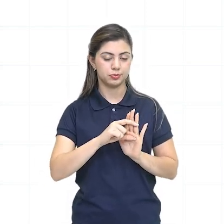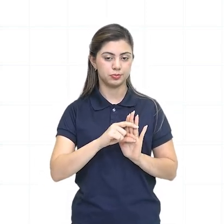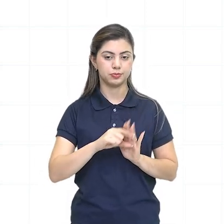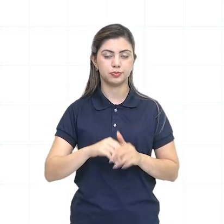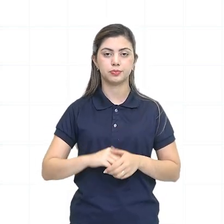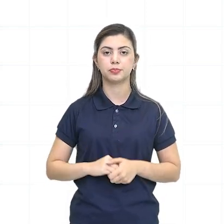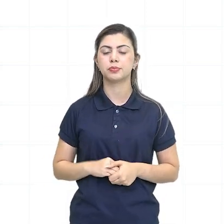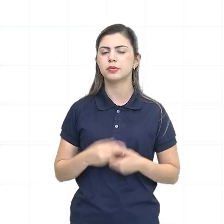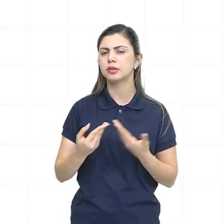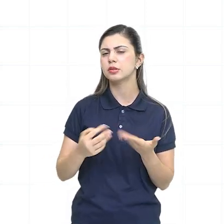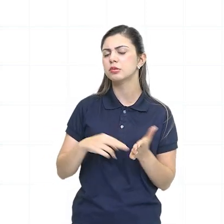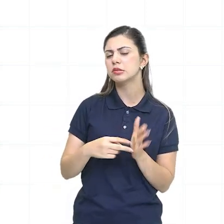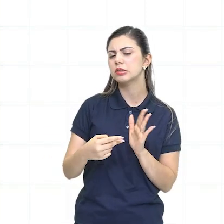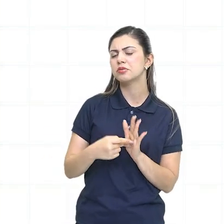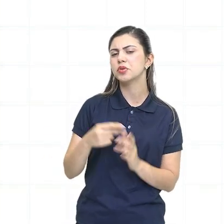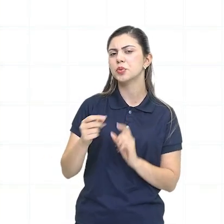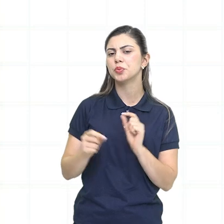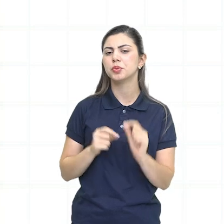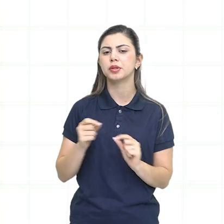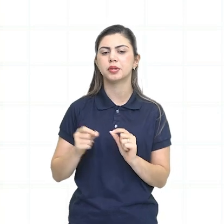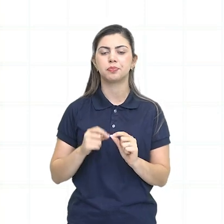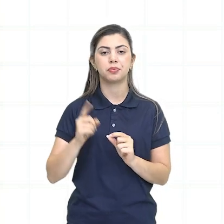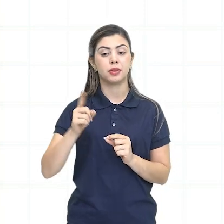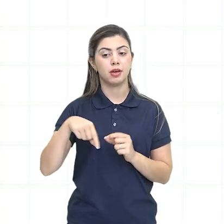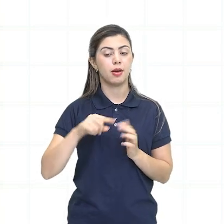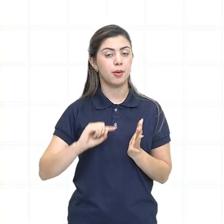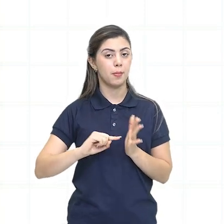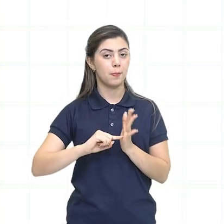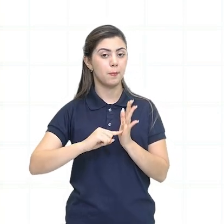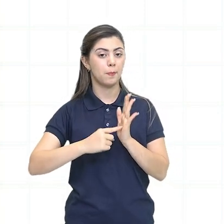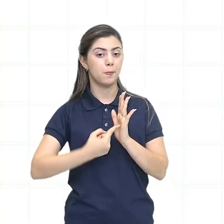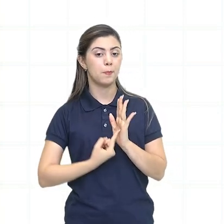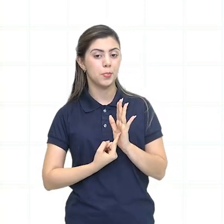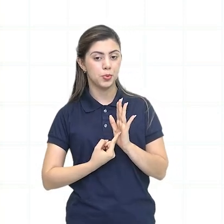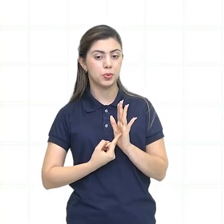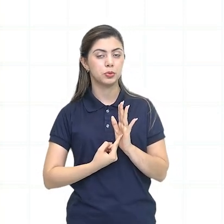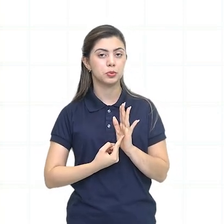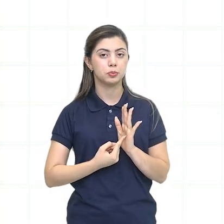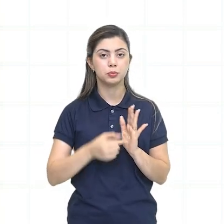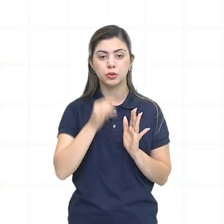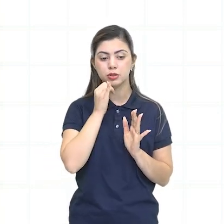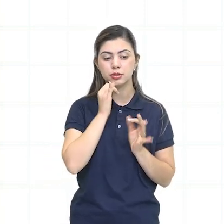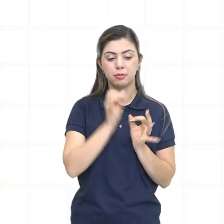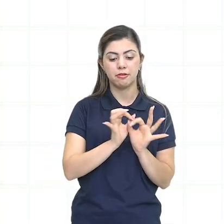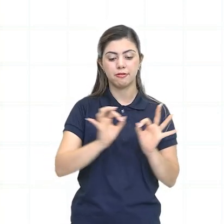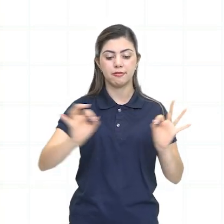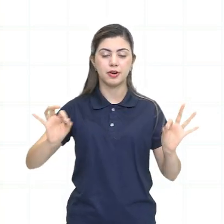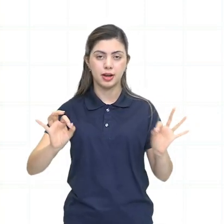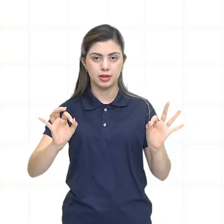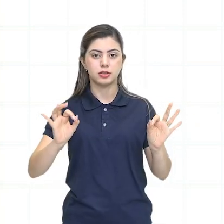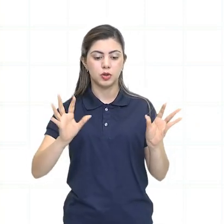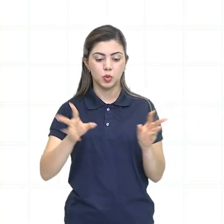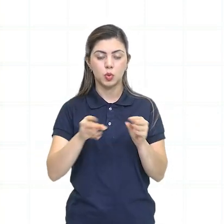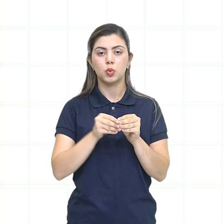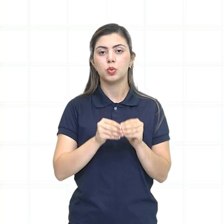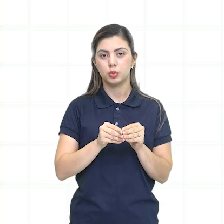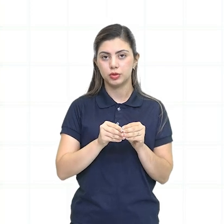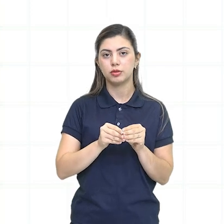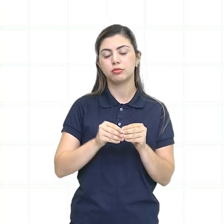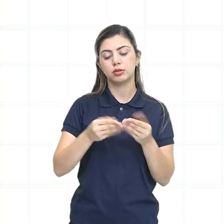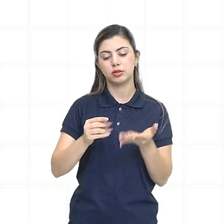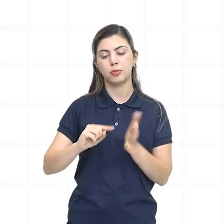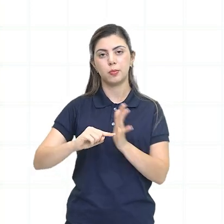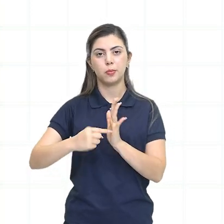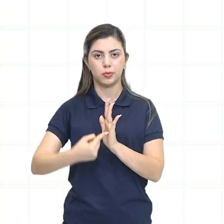Isso significa um ponto que eu fechei um pensamento. Então, meu